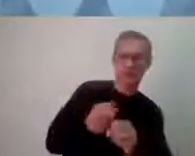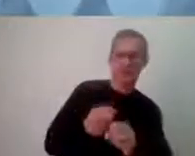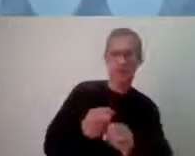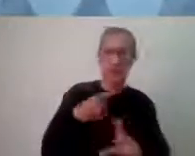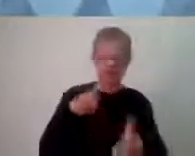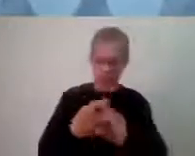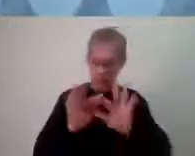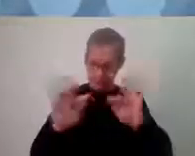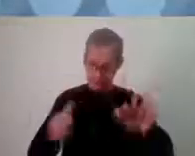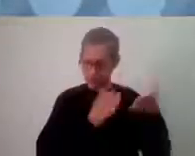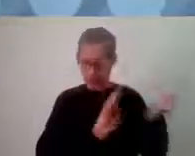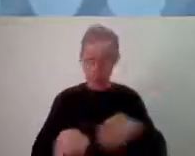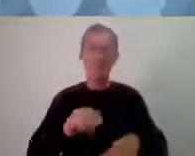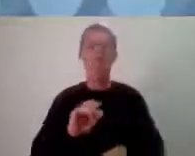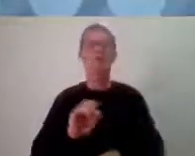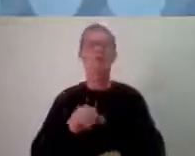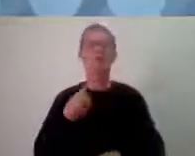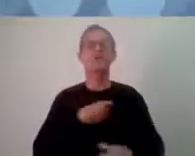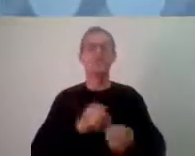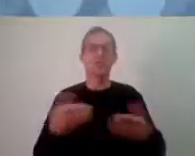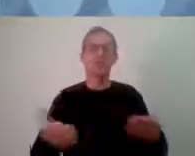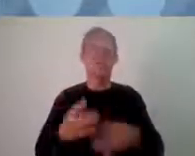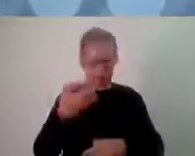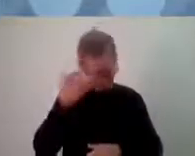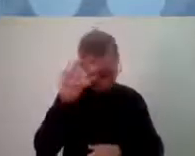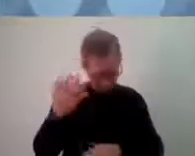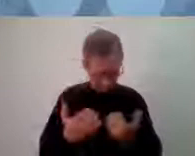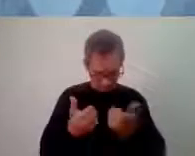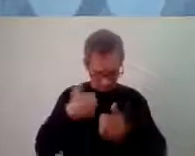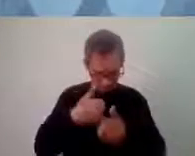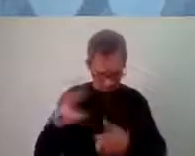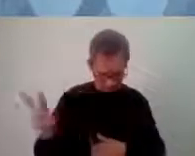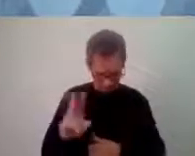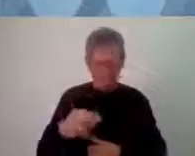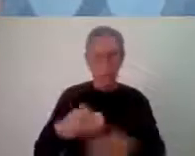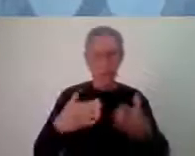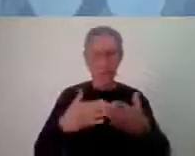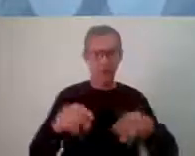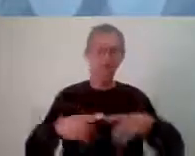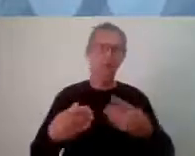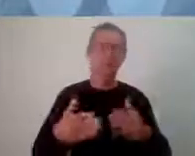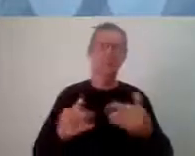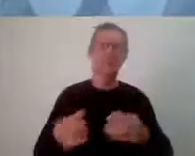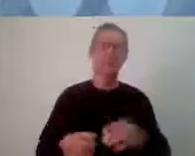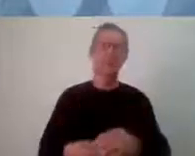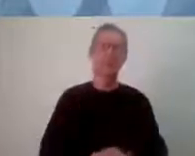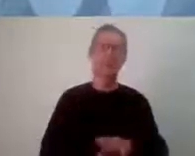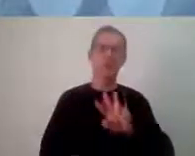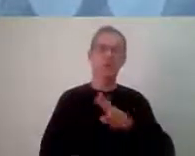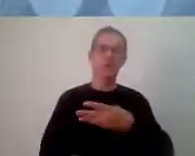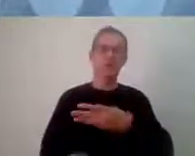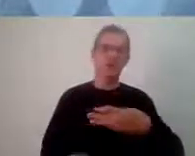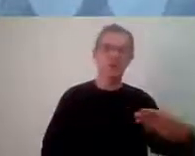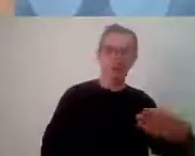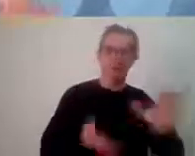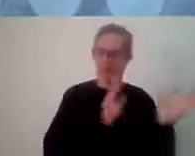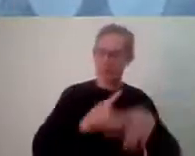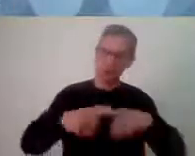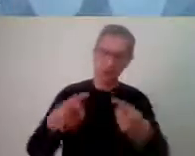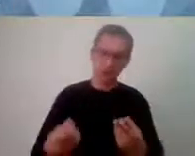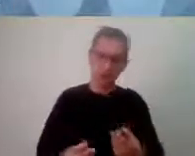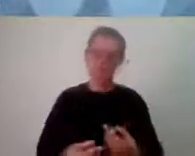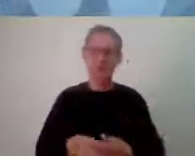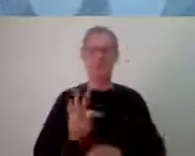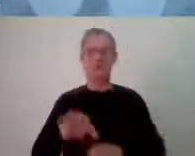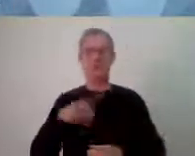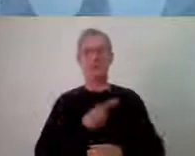Encontrei a função produção. O que agora a gente faz? Agora ficou fácil, agora é só substituir o valor que ele pediu. Ele pediu na quarta semana qual que é a produção. No lugar do